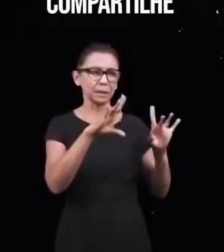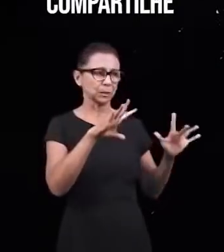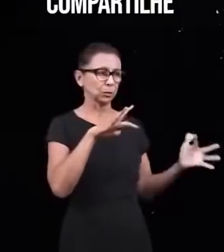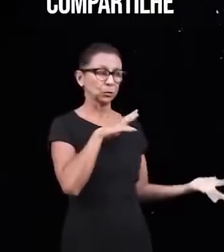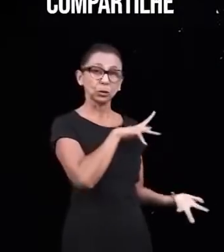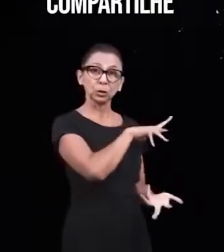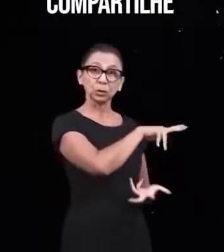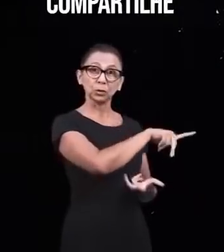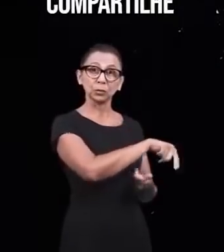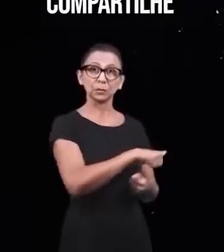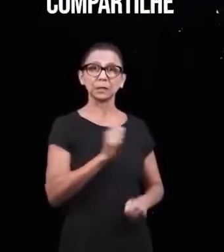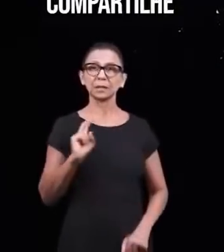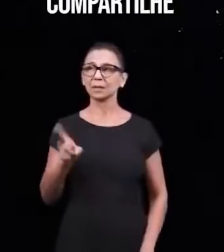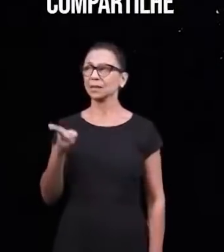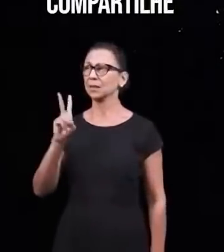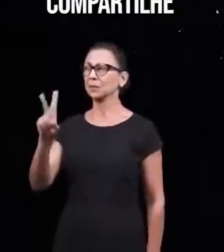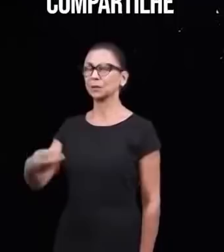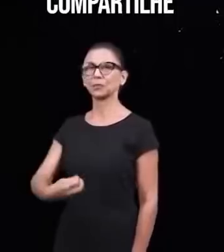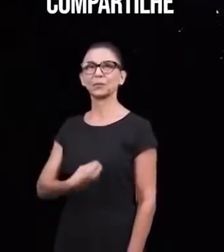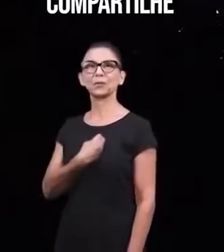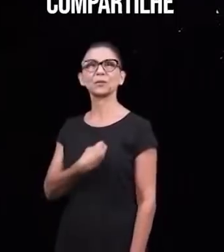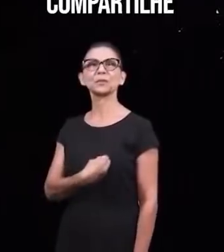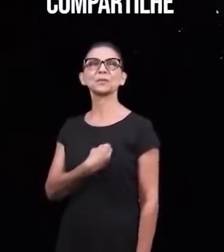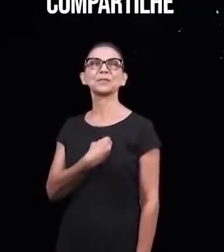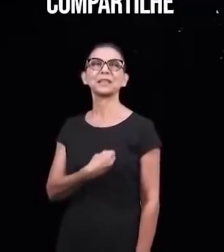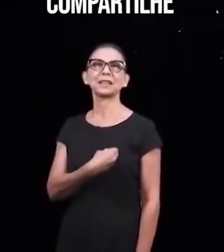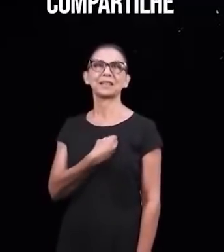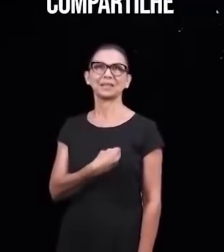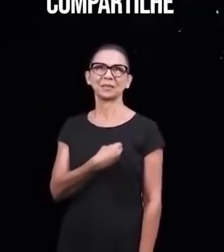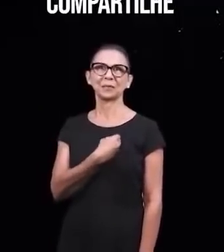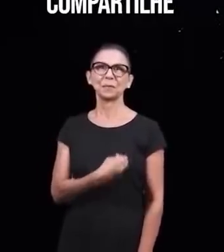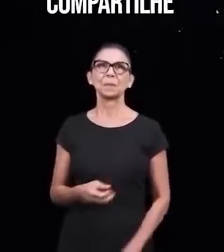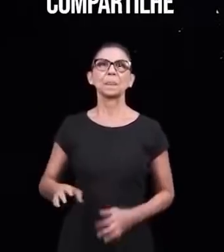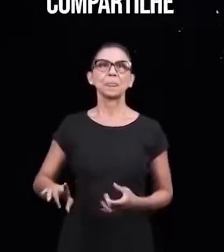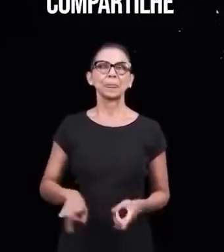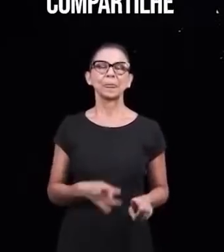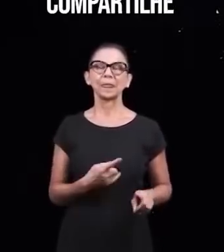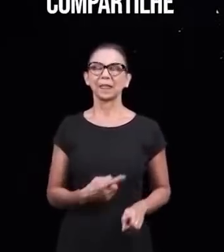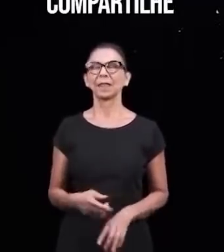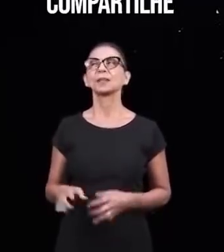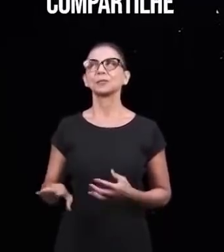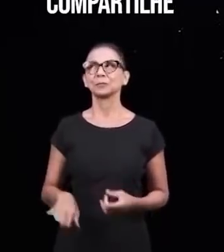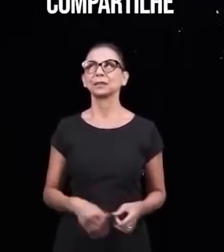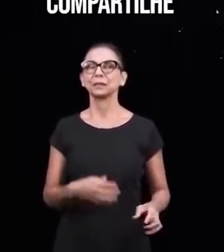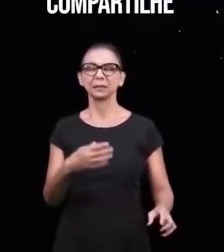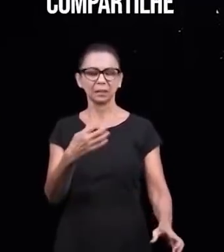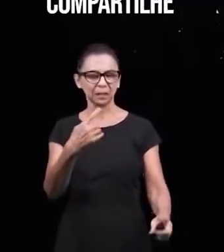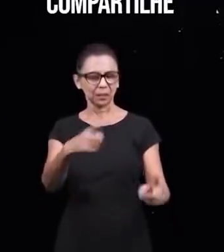Sempre viverei como